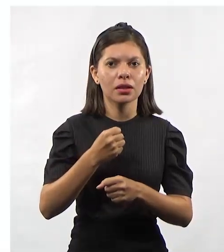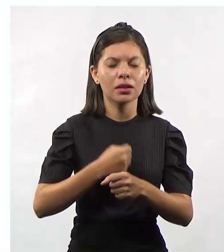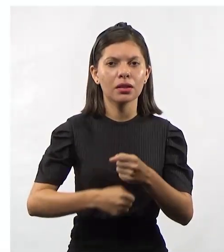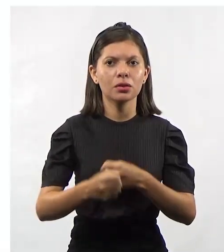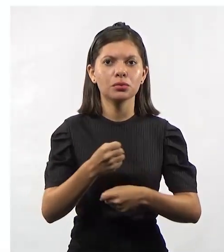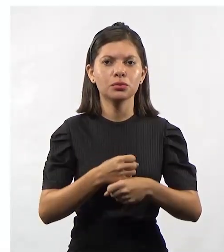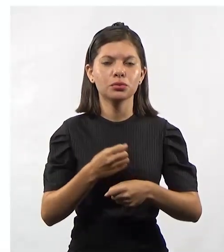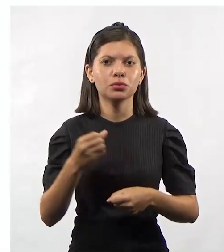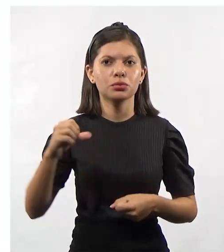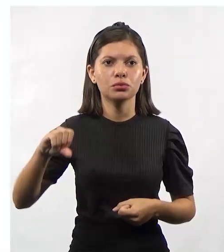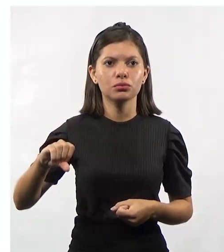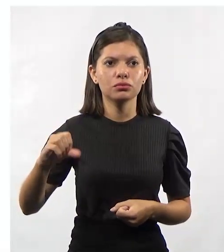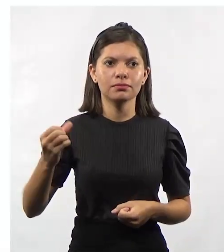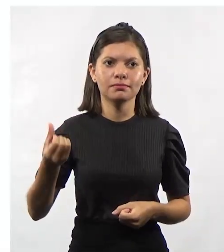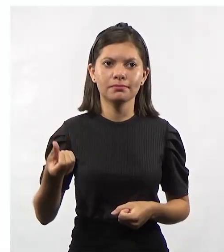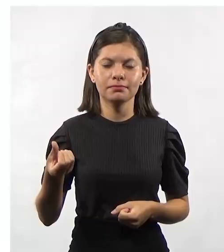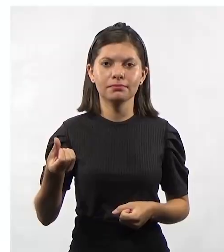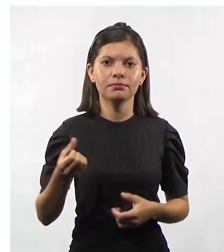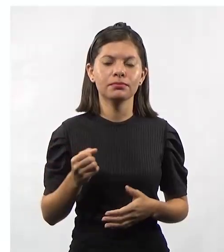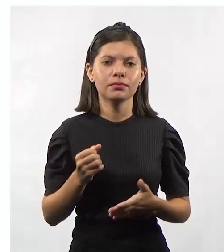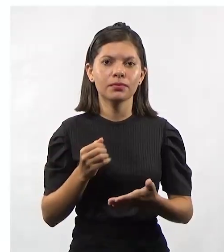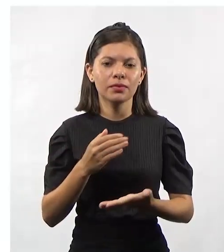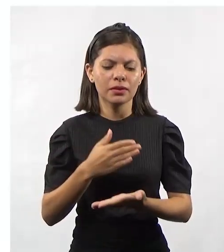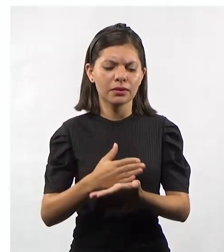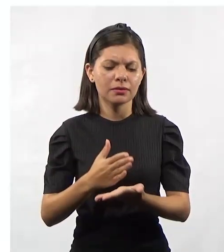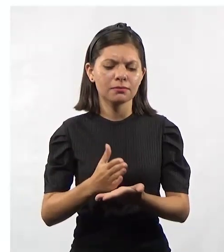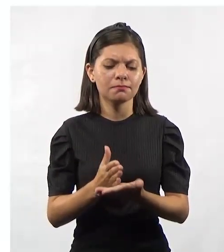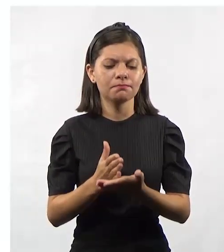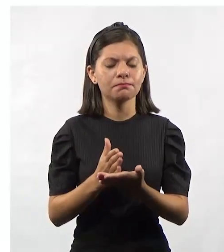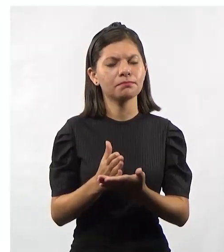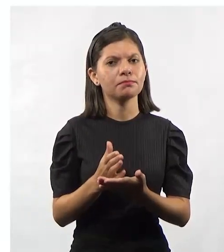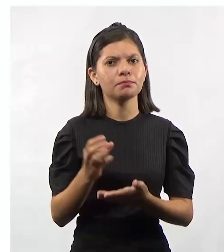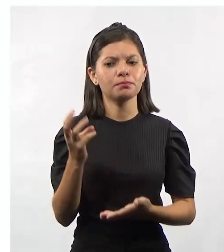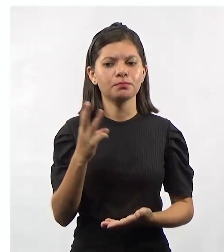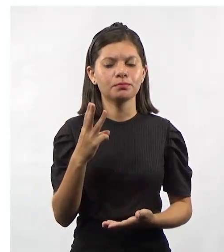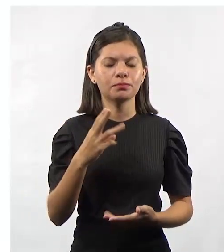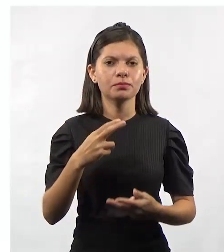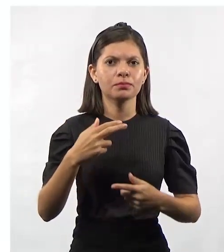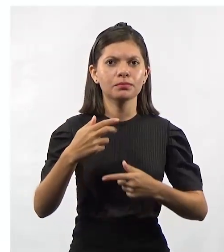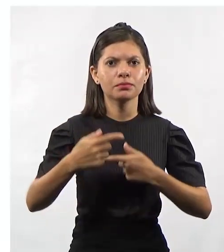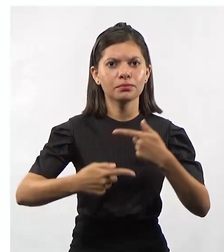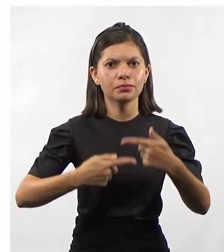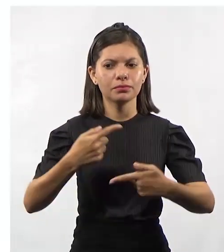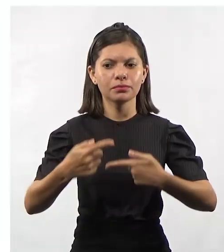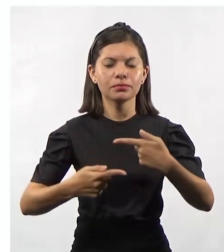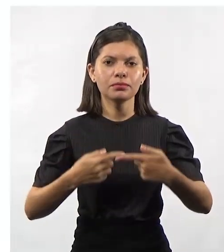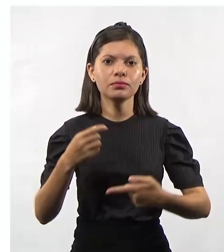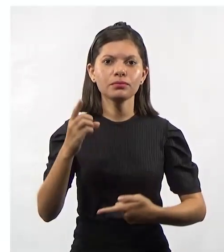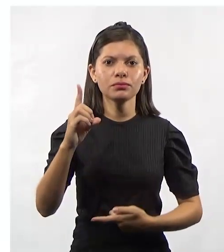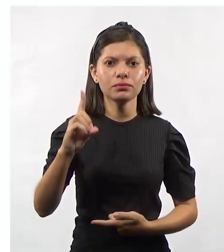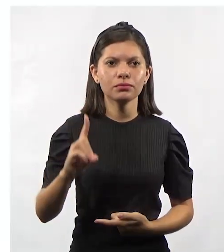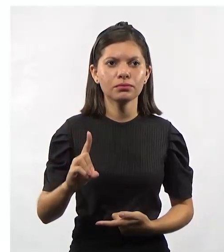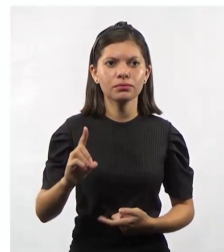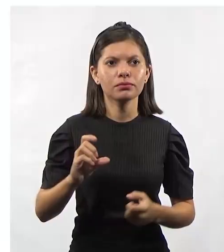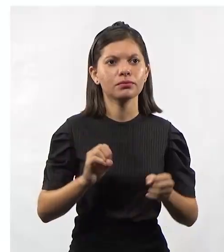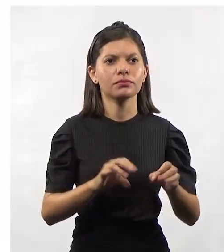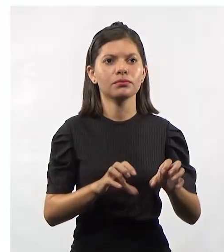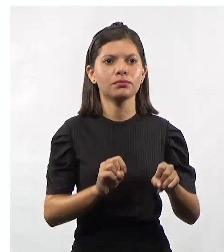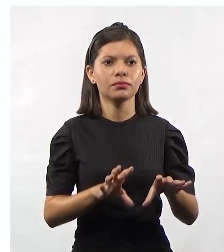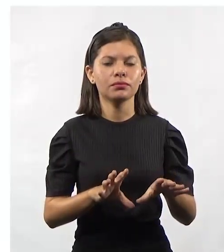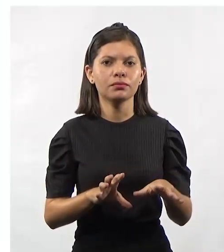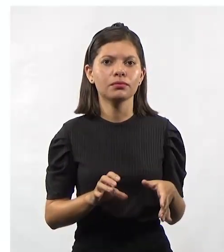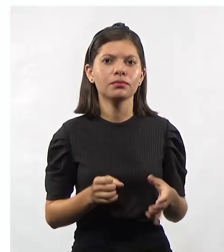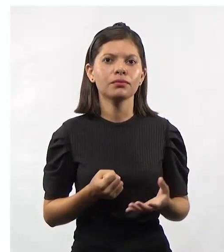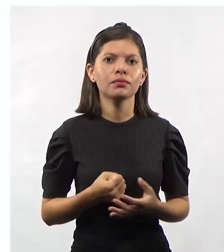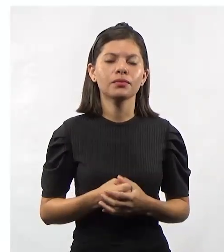essa divisão aqui das 3 gerações dos direitos em educação. Então, os direitos de